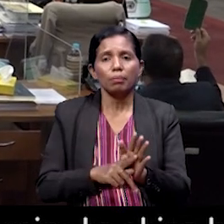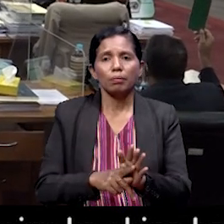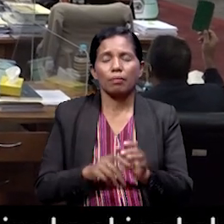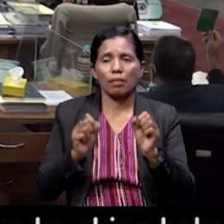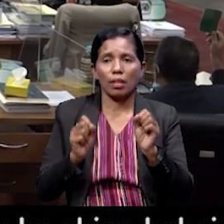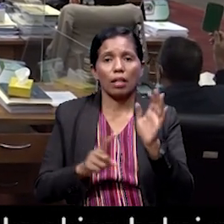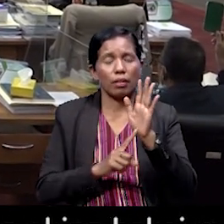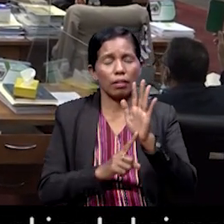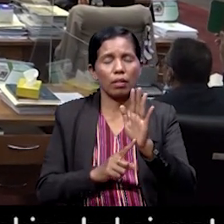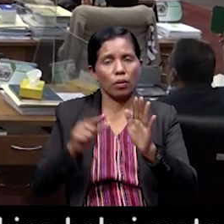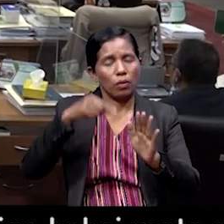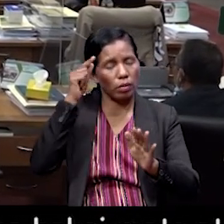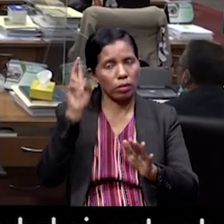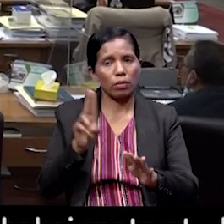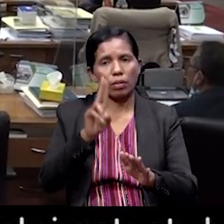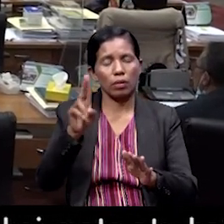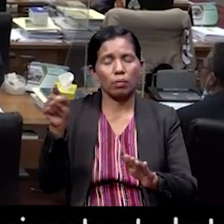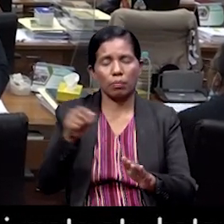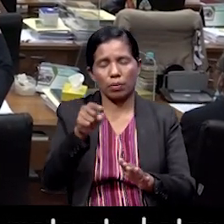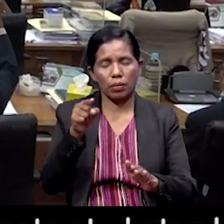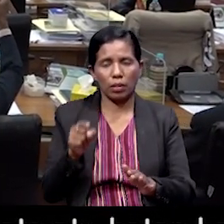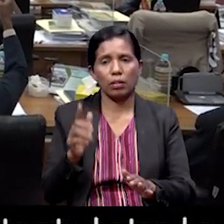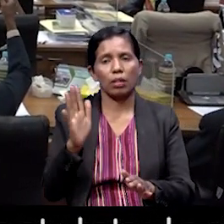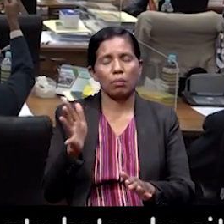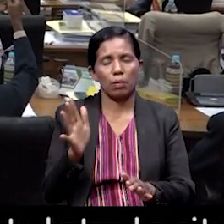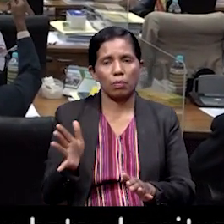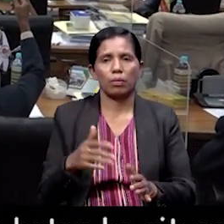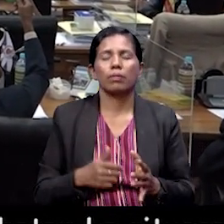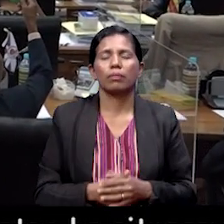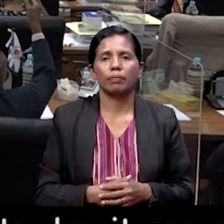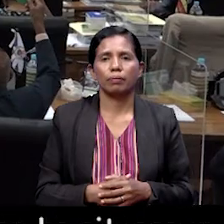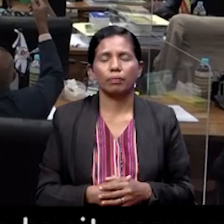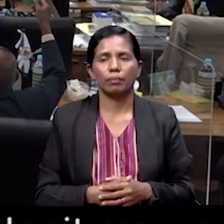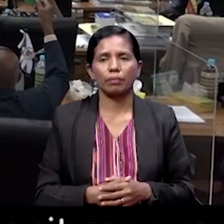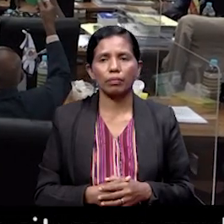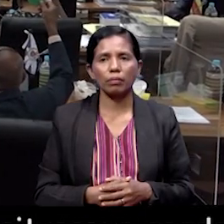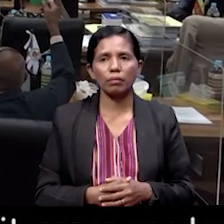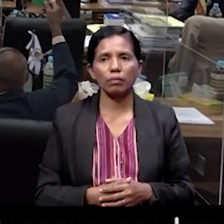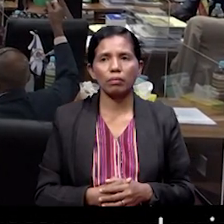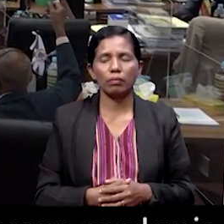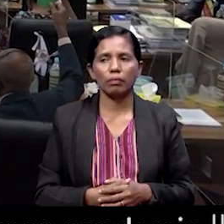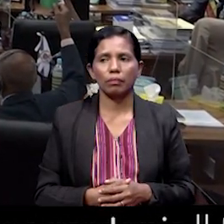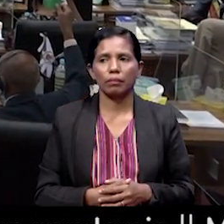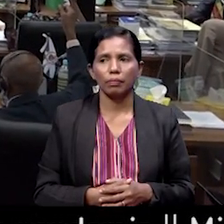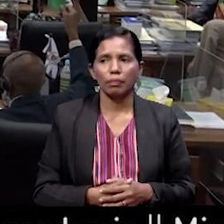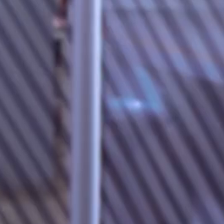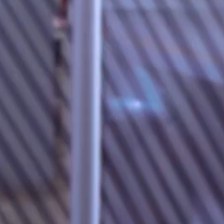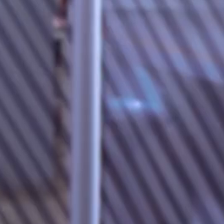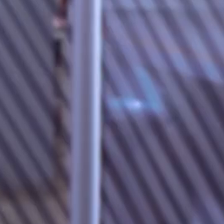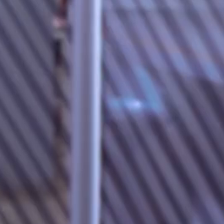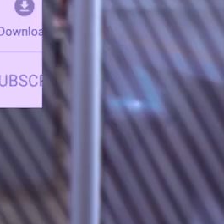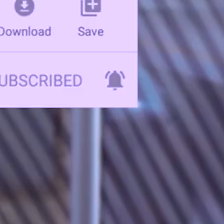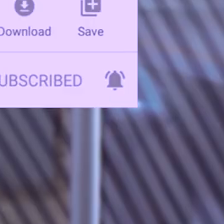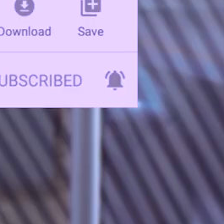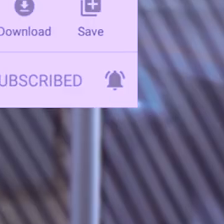transparencia governo executa ona por cento lima nulu resin. Fátima Pereira, Eliu Gaio, GMN.